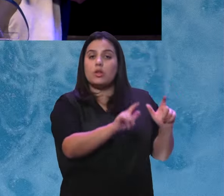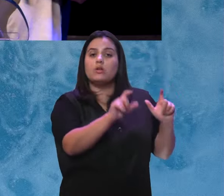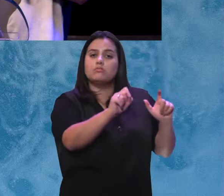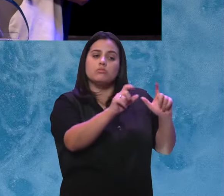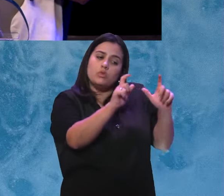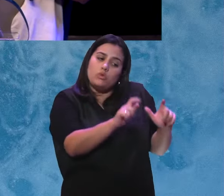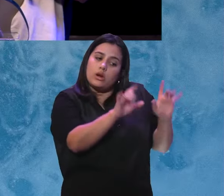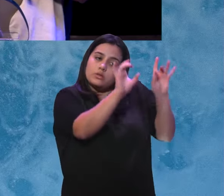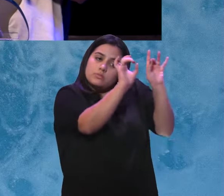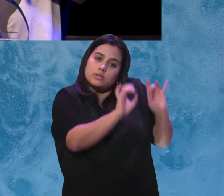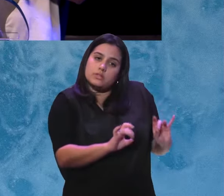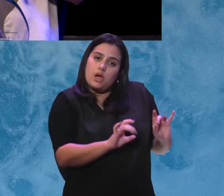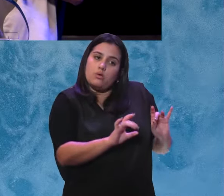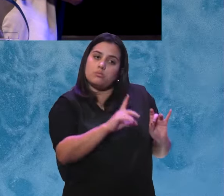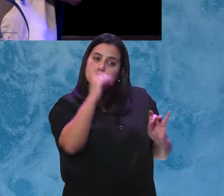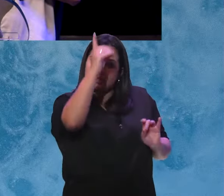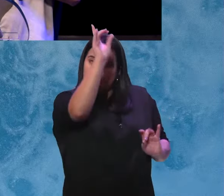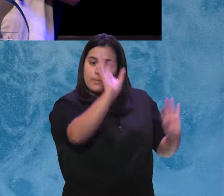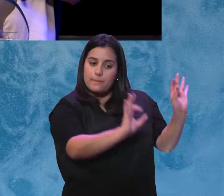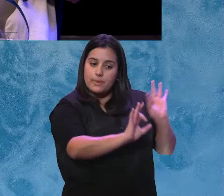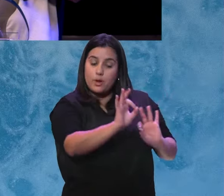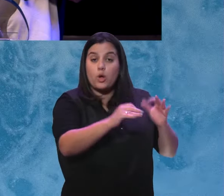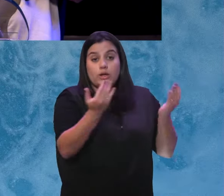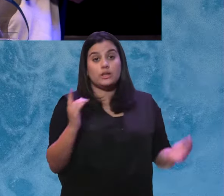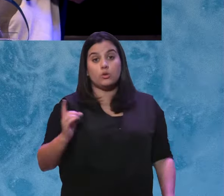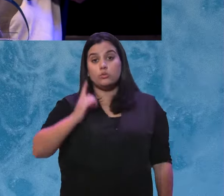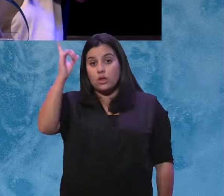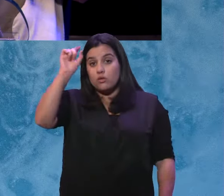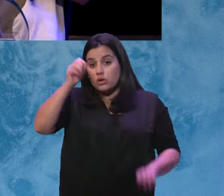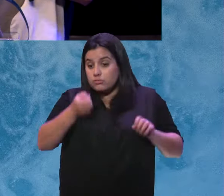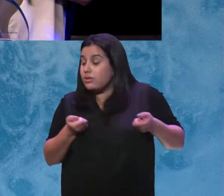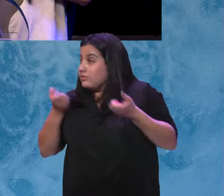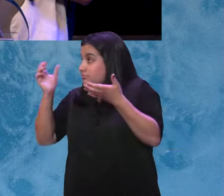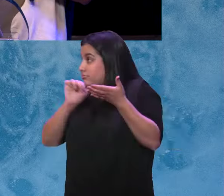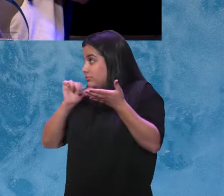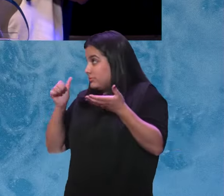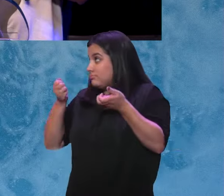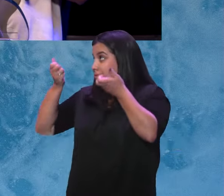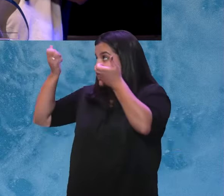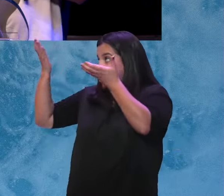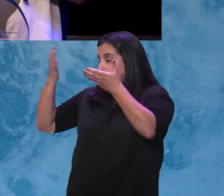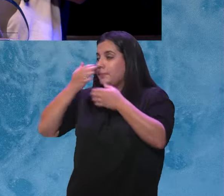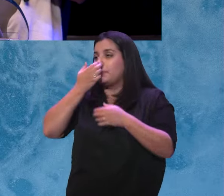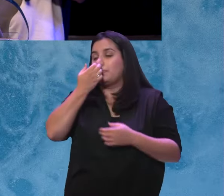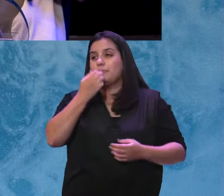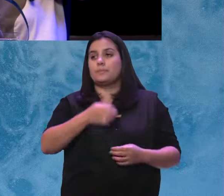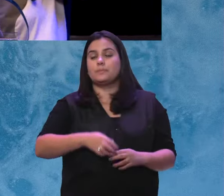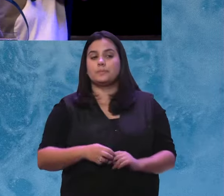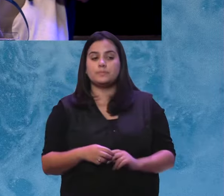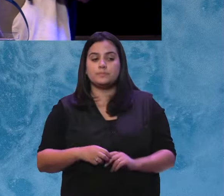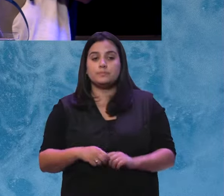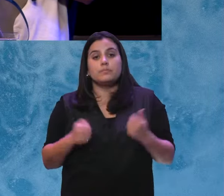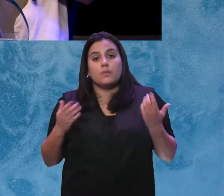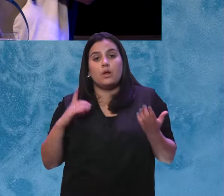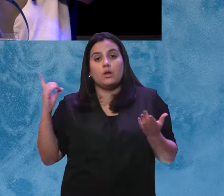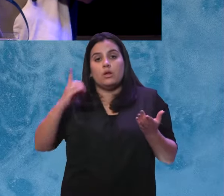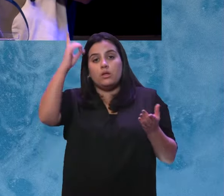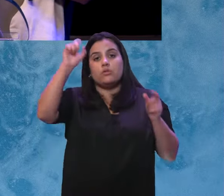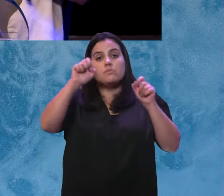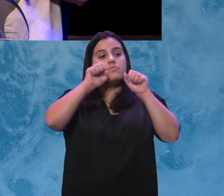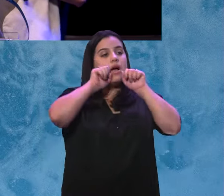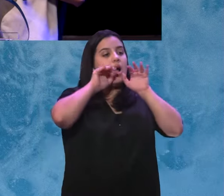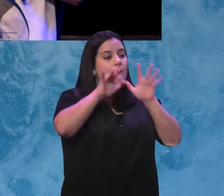Então Davi ofereceu holocaustos e ofertas de comunhão diante do Senhor. Depois de oferecer os holocaustos e as ofertas de comunhão, Davi abençoou o